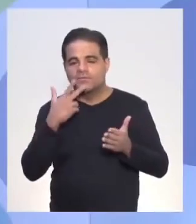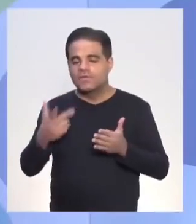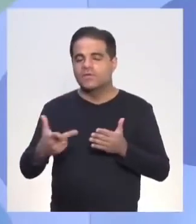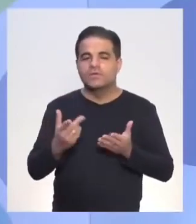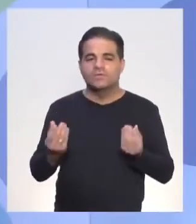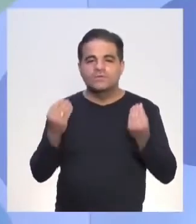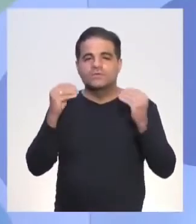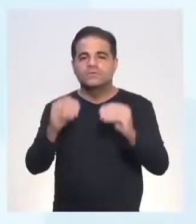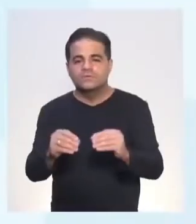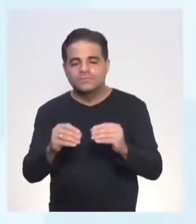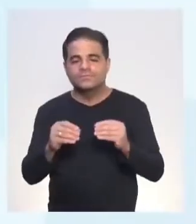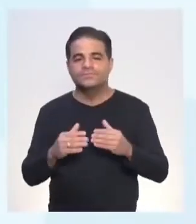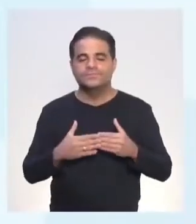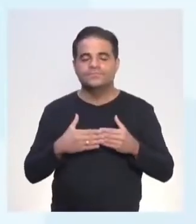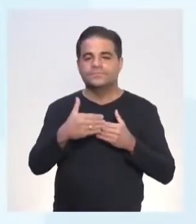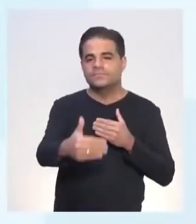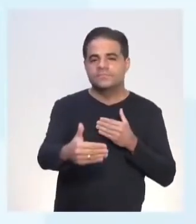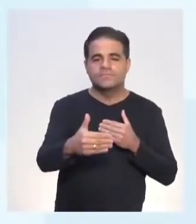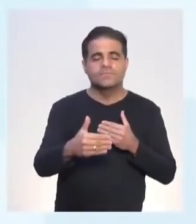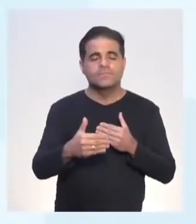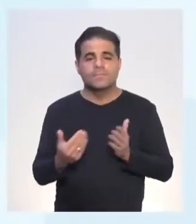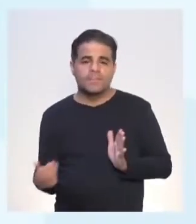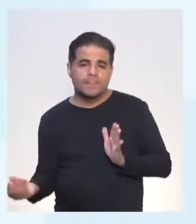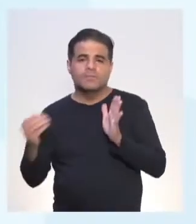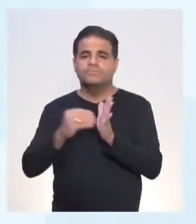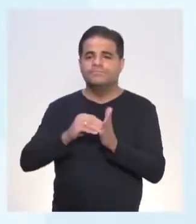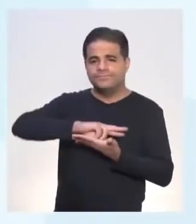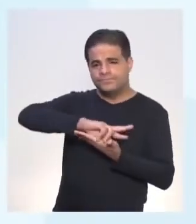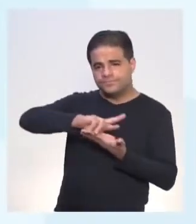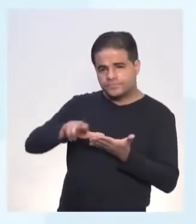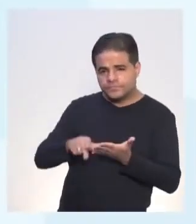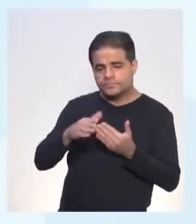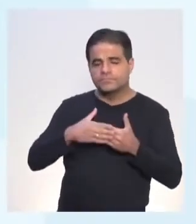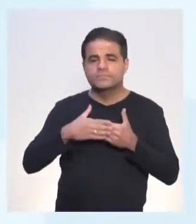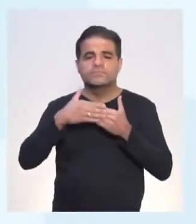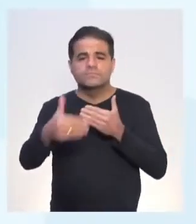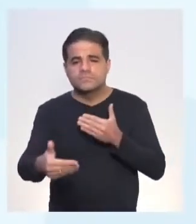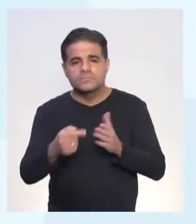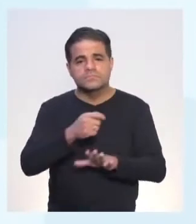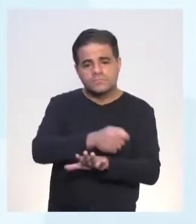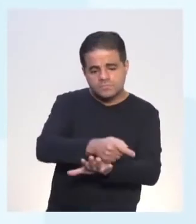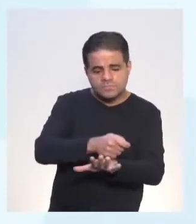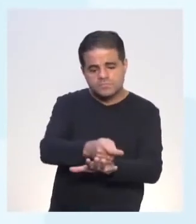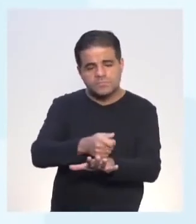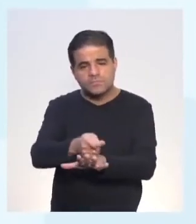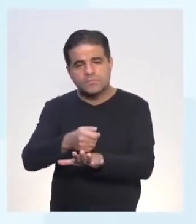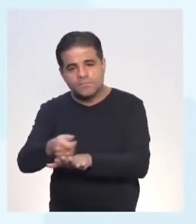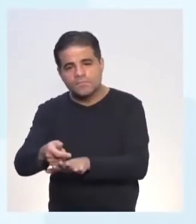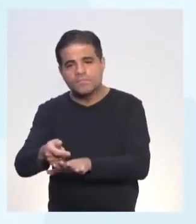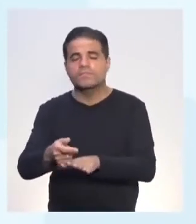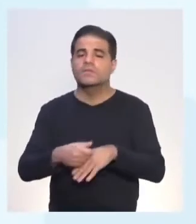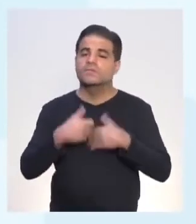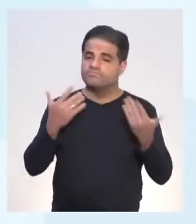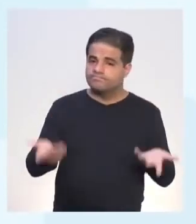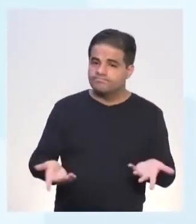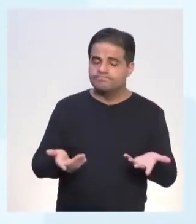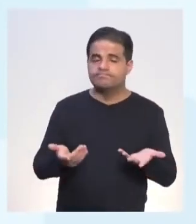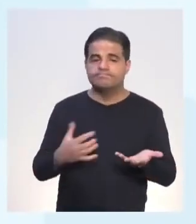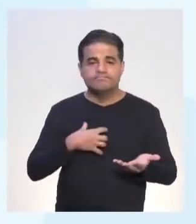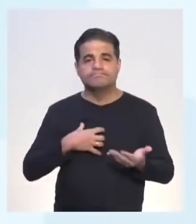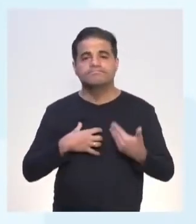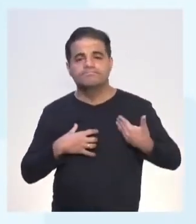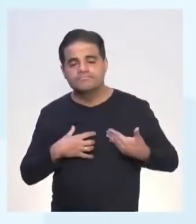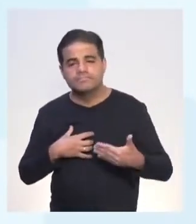coloca no texto. Pode voltar, por gentileza. Olha lá, aspecto emocional. Os fake news a gente já debateu nos textos, né? Mexe muito com o